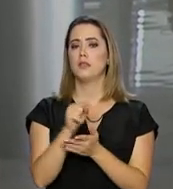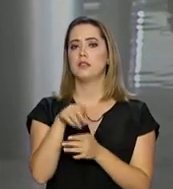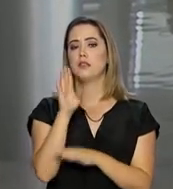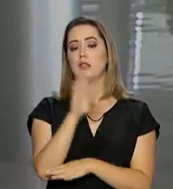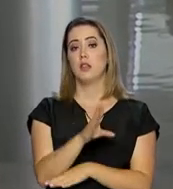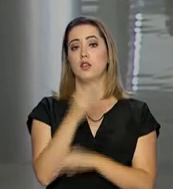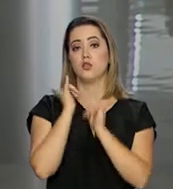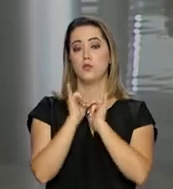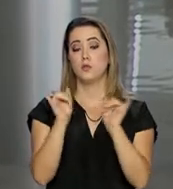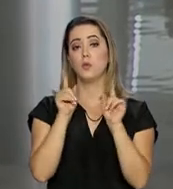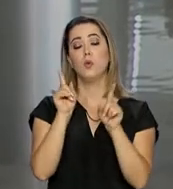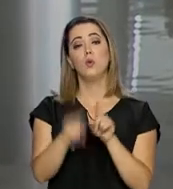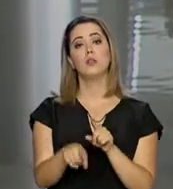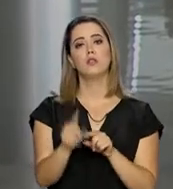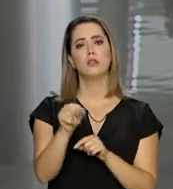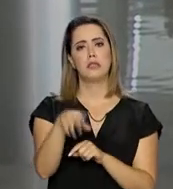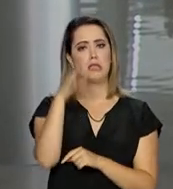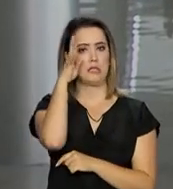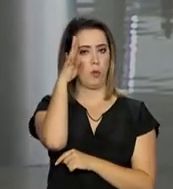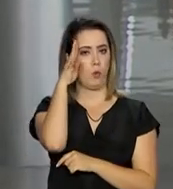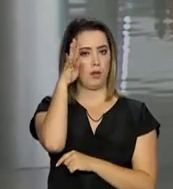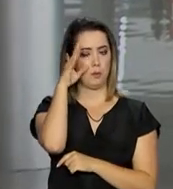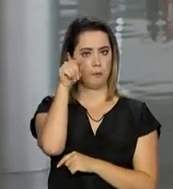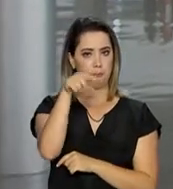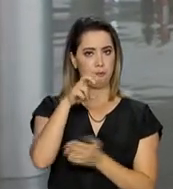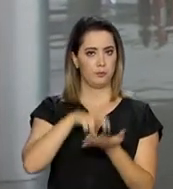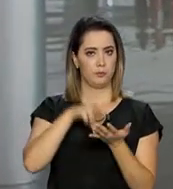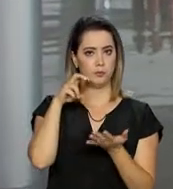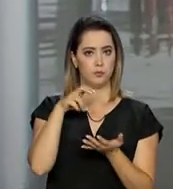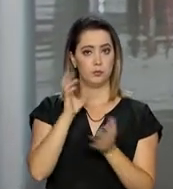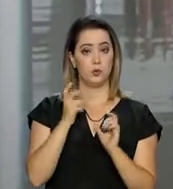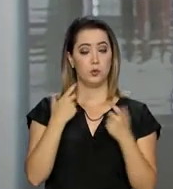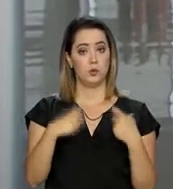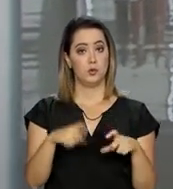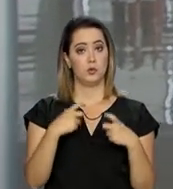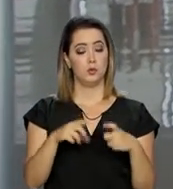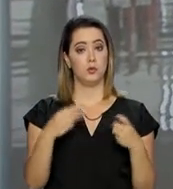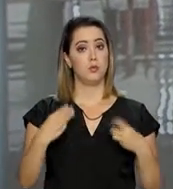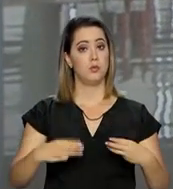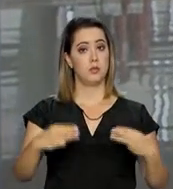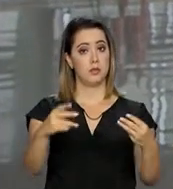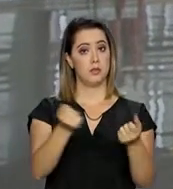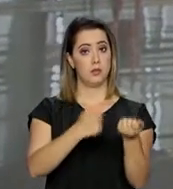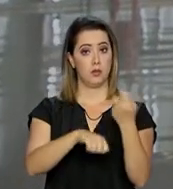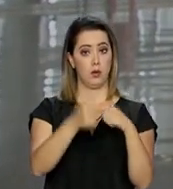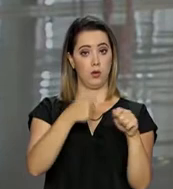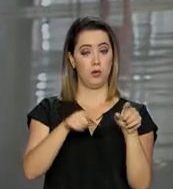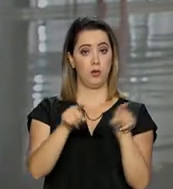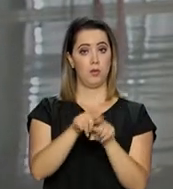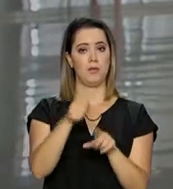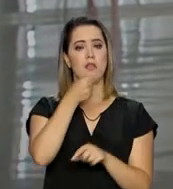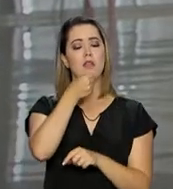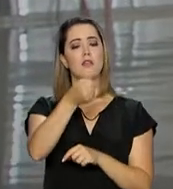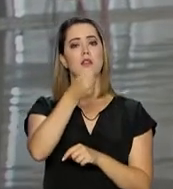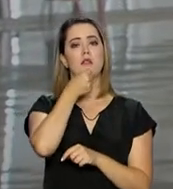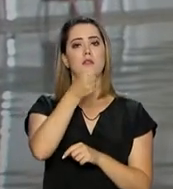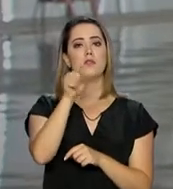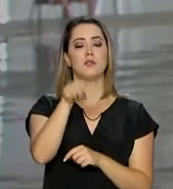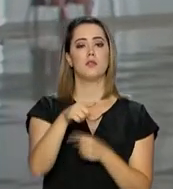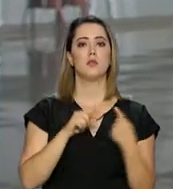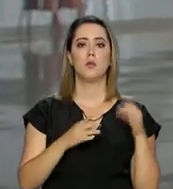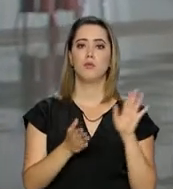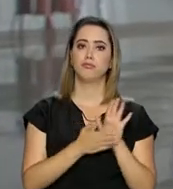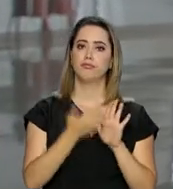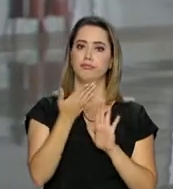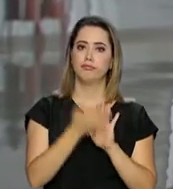feira divulgou que nesta quarta feira pela manhã na sede do ministério aqui em brasília vai ocorrer uma entrevista coletiva onde